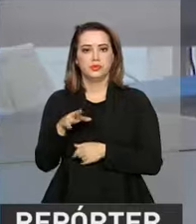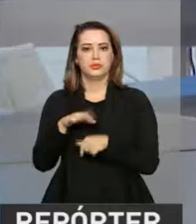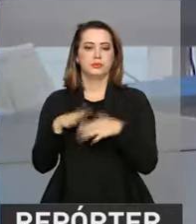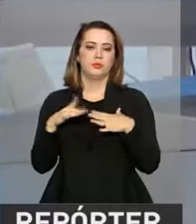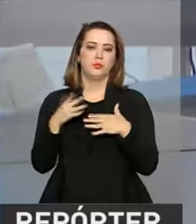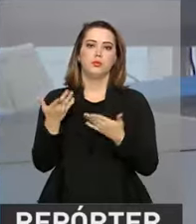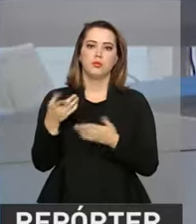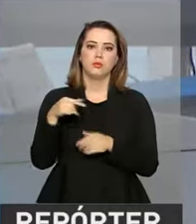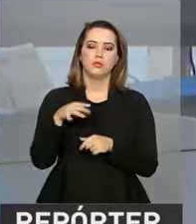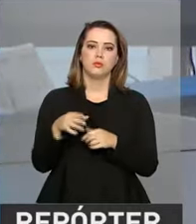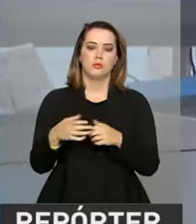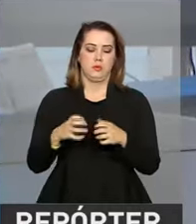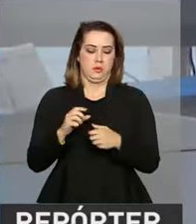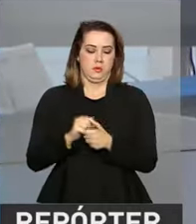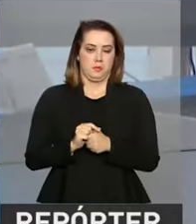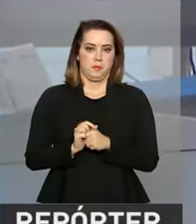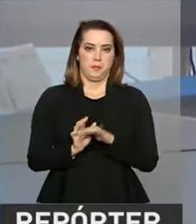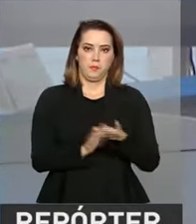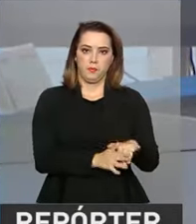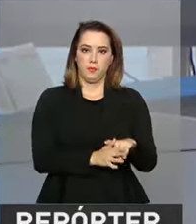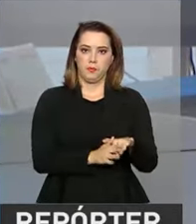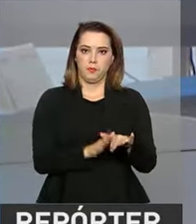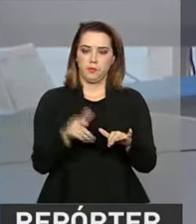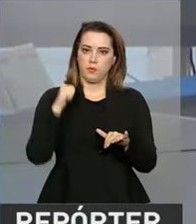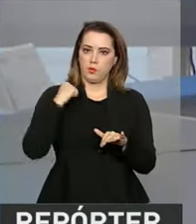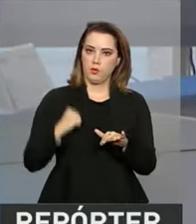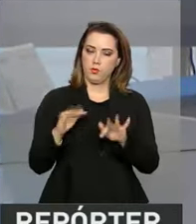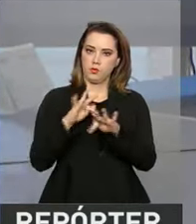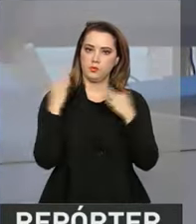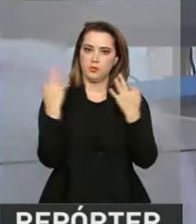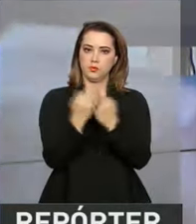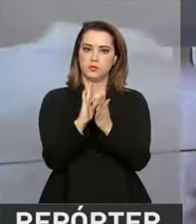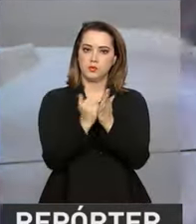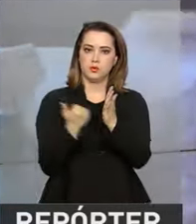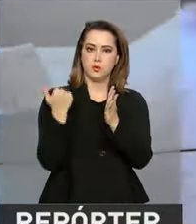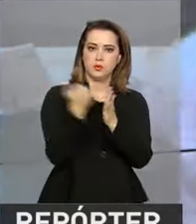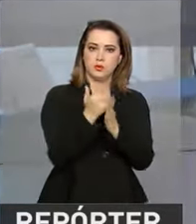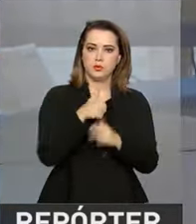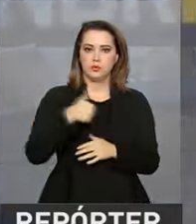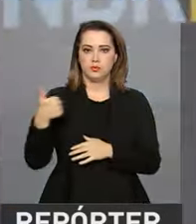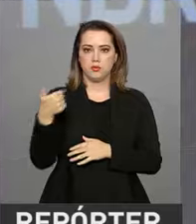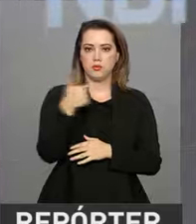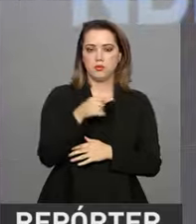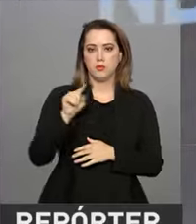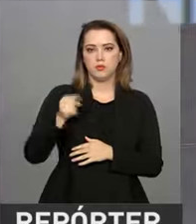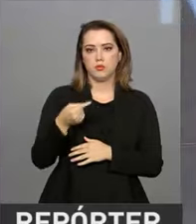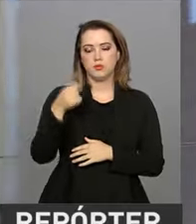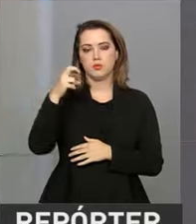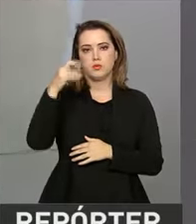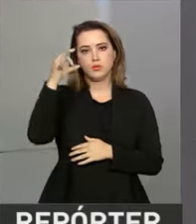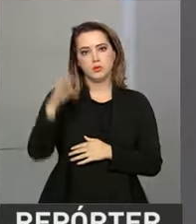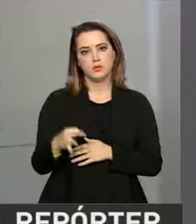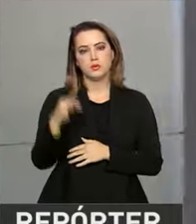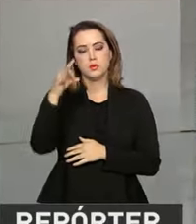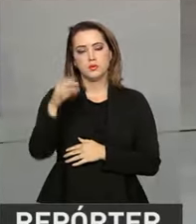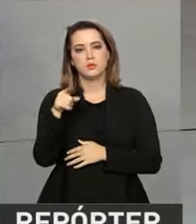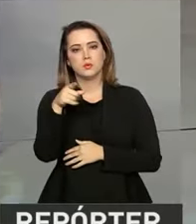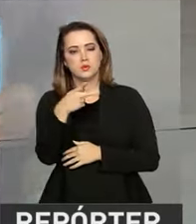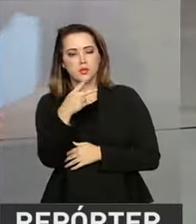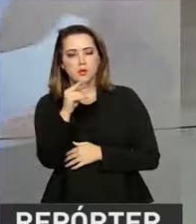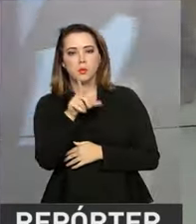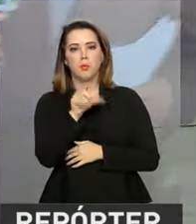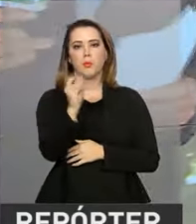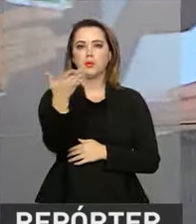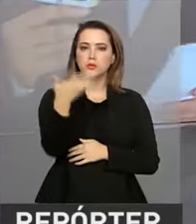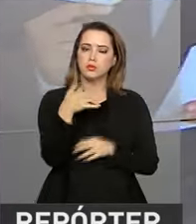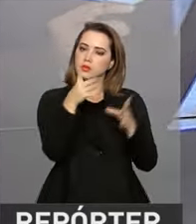aegypti. O benefício do Bolsa Família vai ser reajustado em 12,5%. Nós vamos conversar ao vivo com o repórter Paulo Lassalve, que tem essas